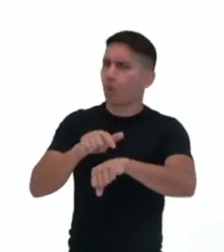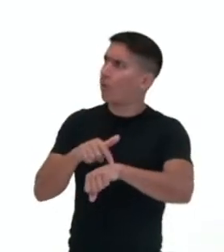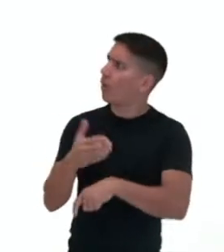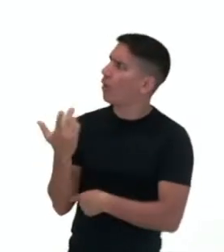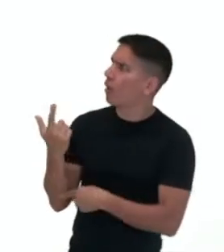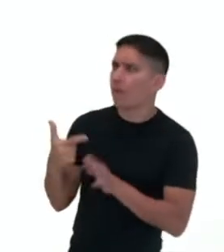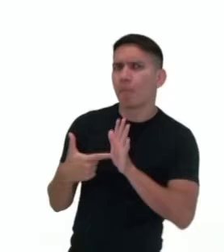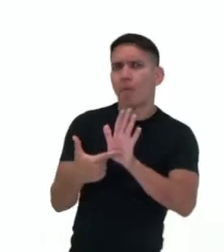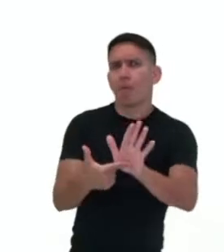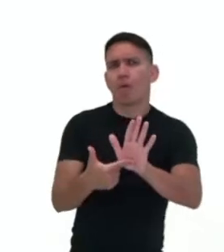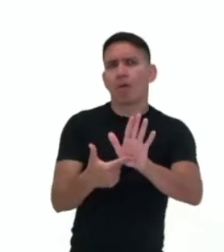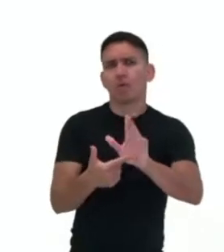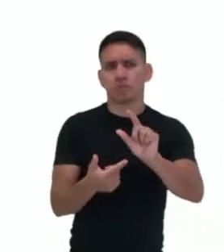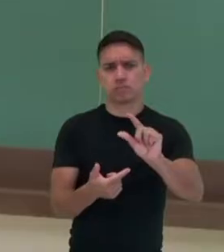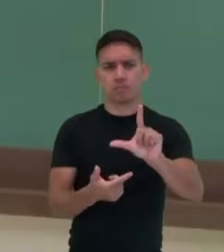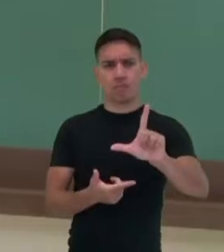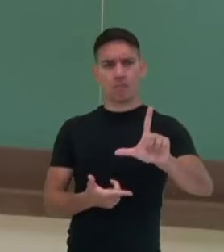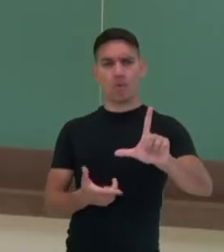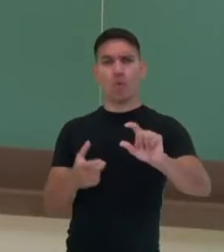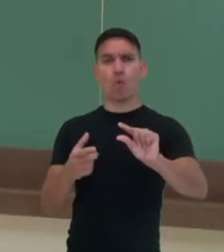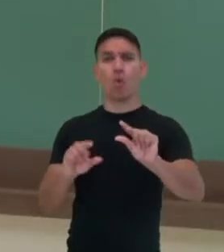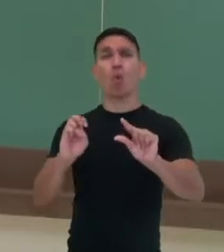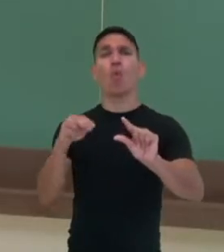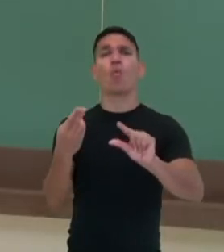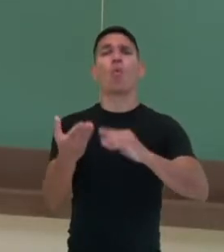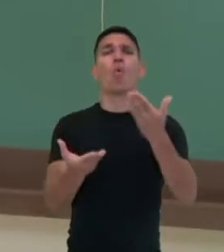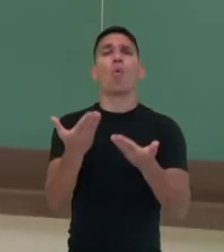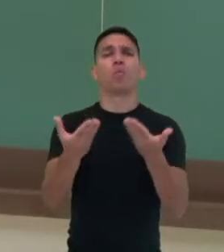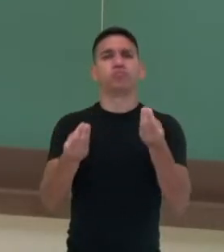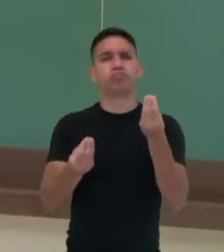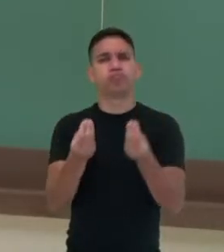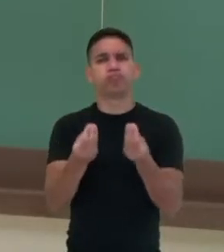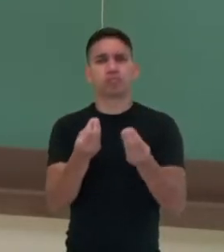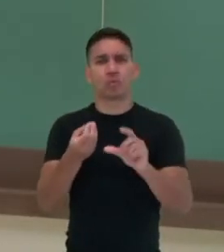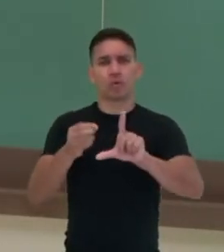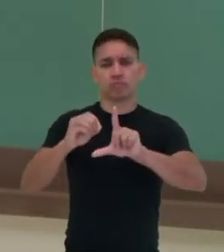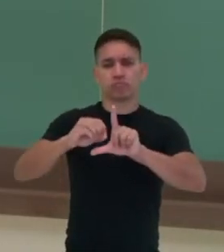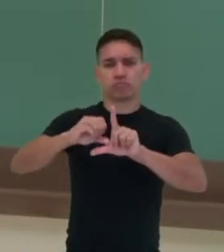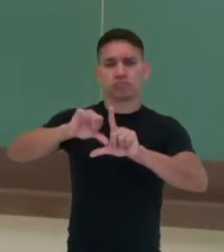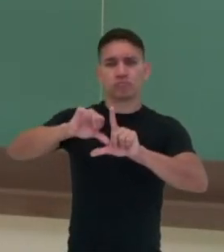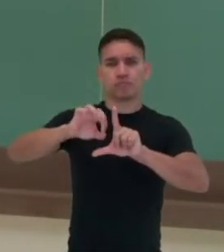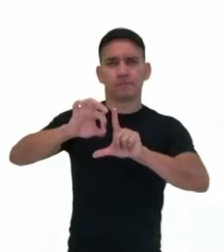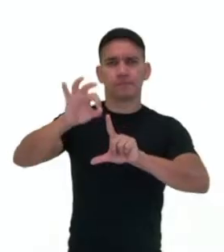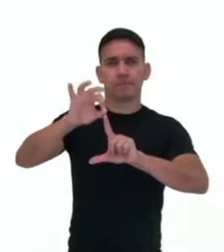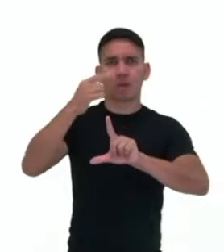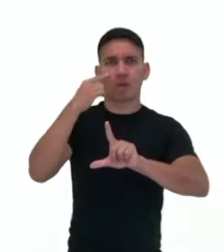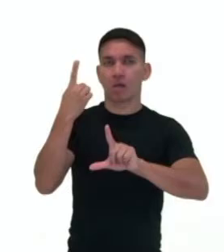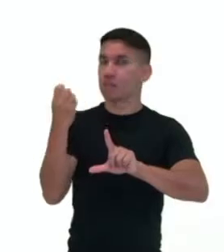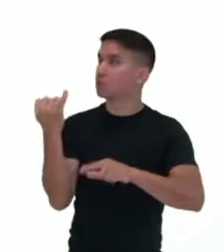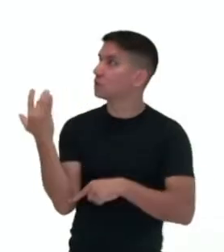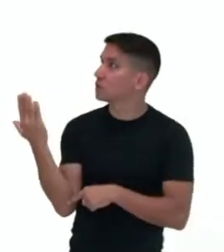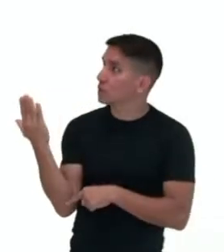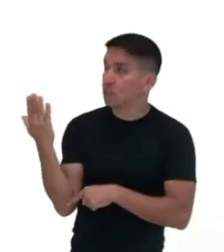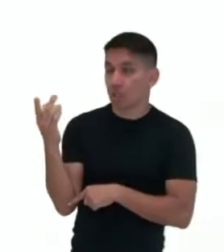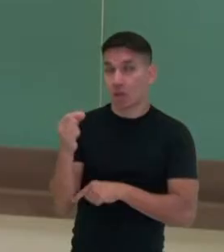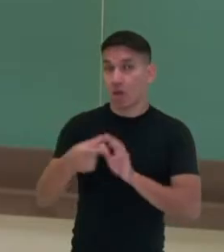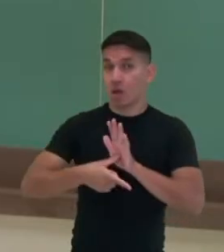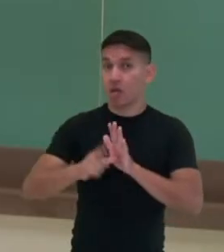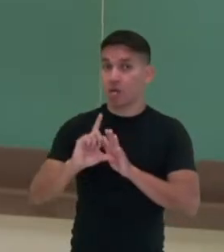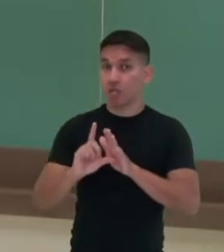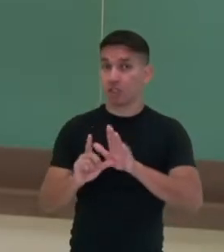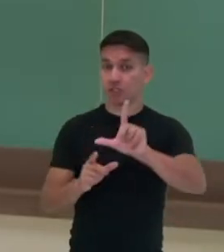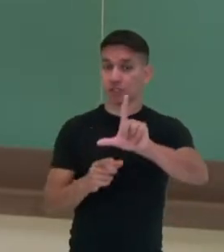é maior ou menor do que um ângulo de 90? Ah, então se a gente observar aqui nas 4 horas, então o ponteiro aqui, que antes era de